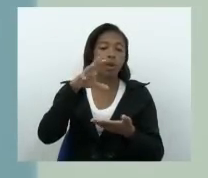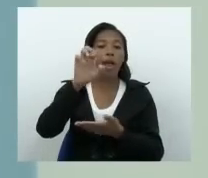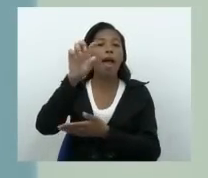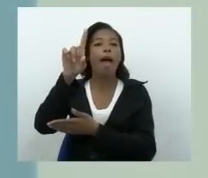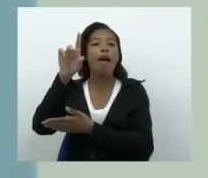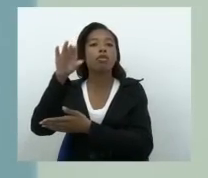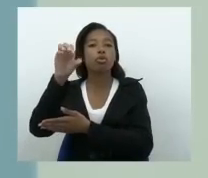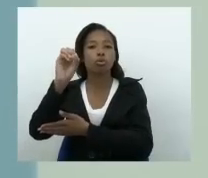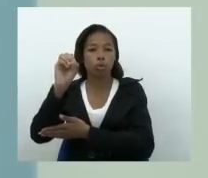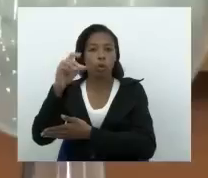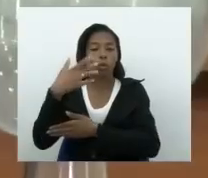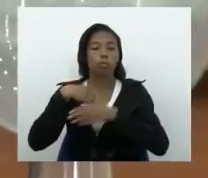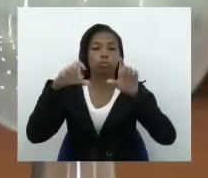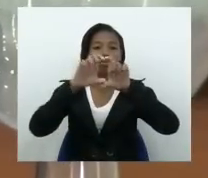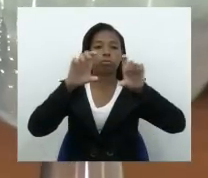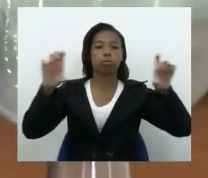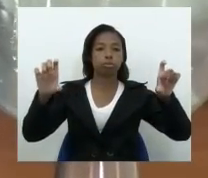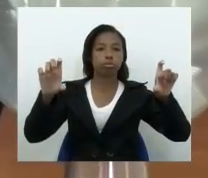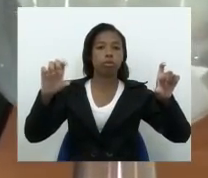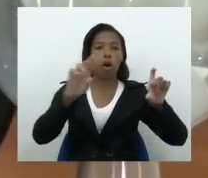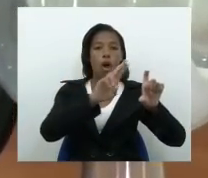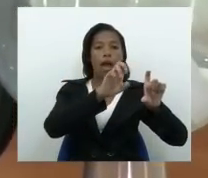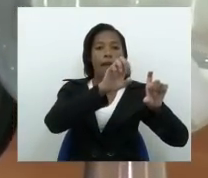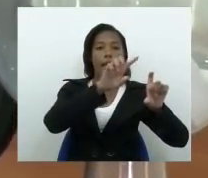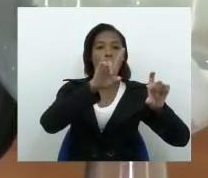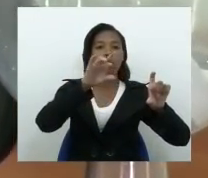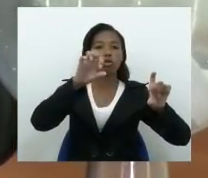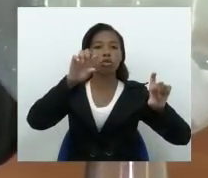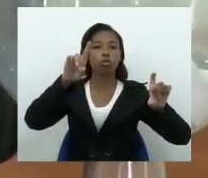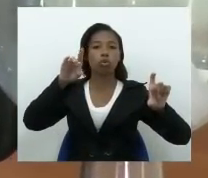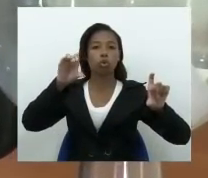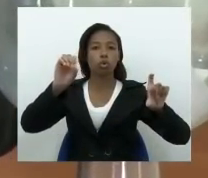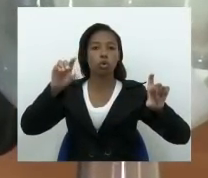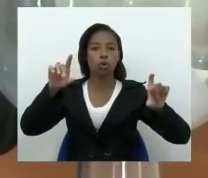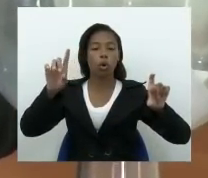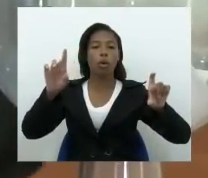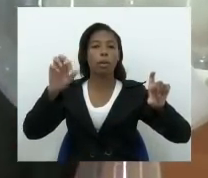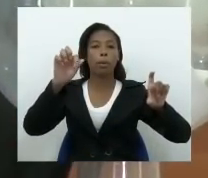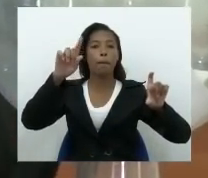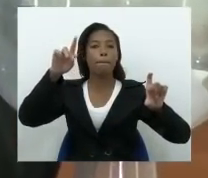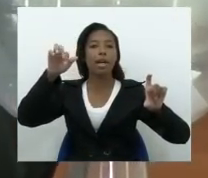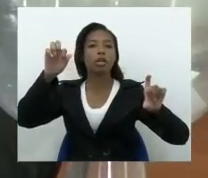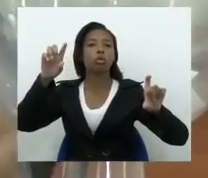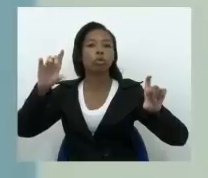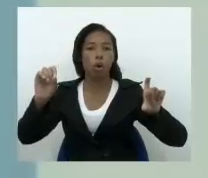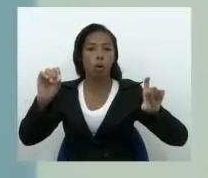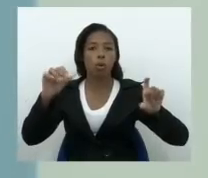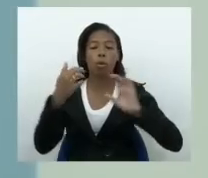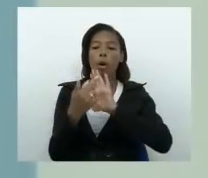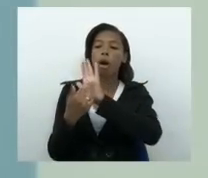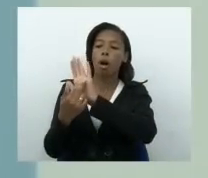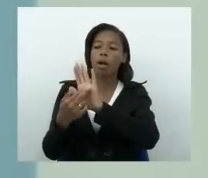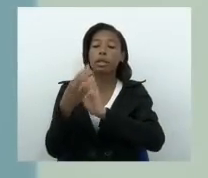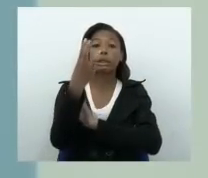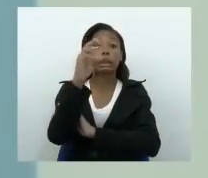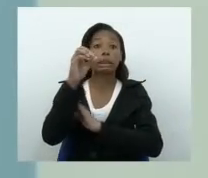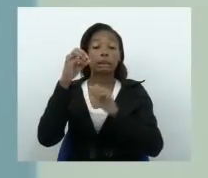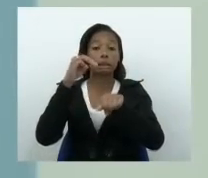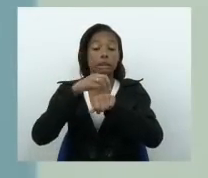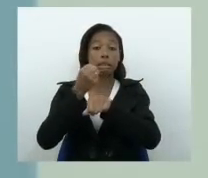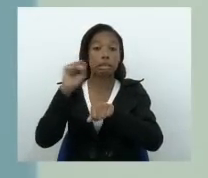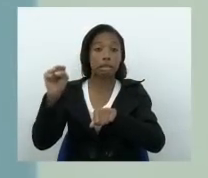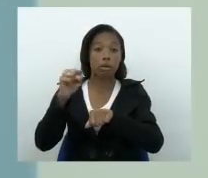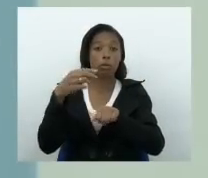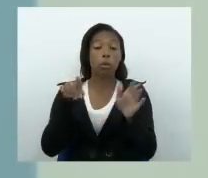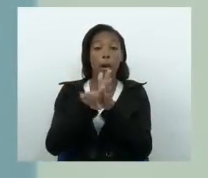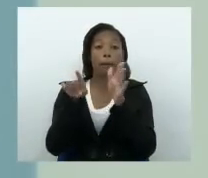Edson Albertão, do PSOL. Edson Albertão, do PSOL. Pedro Notário, você tem 30 segundos para sua pergunta,